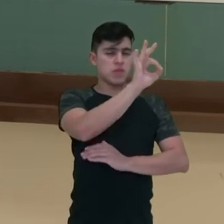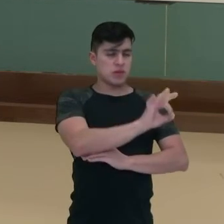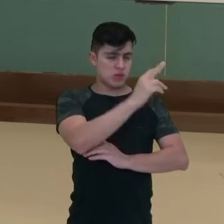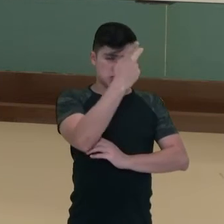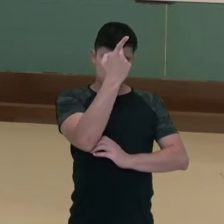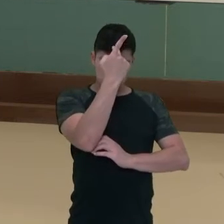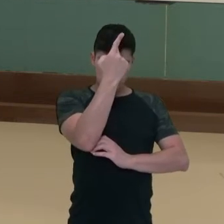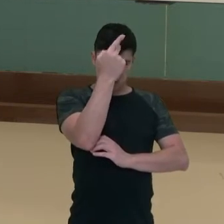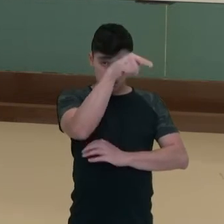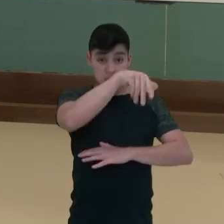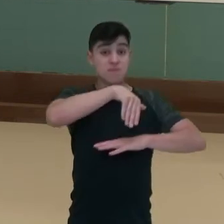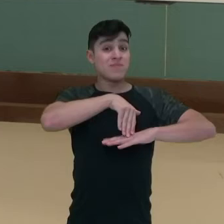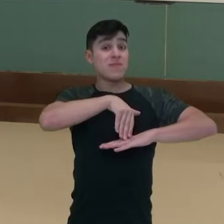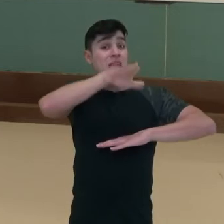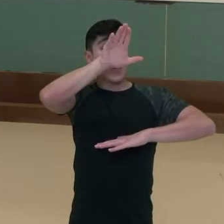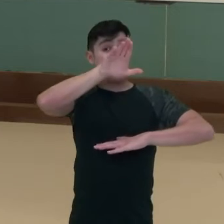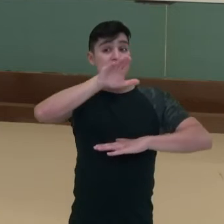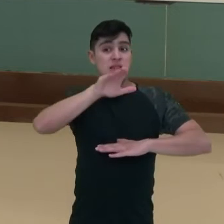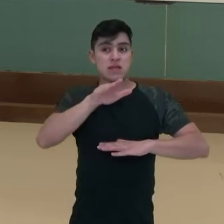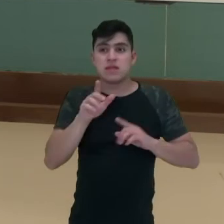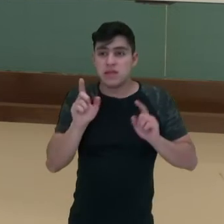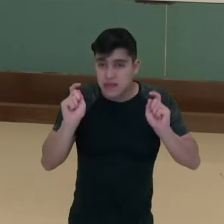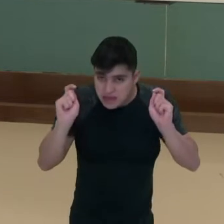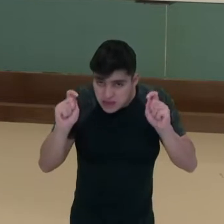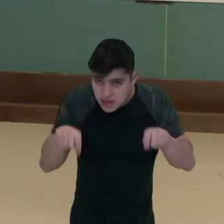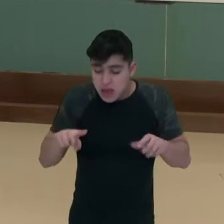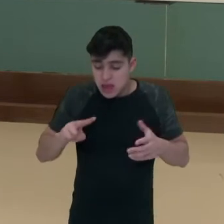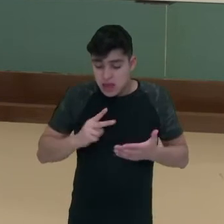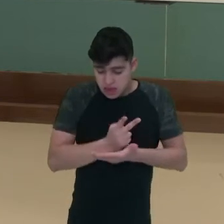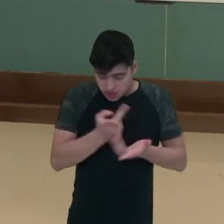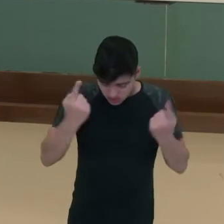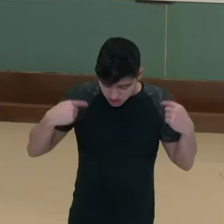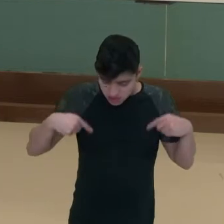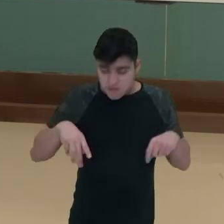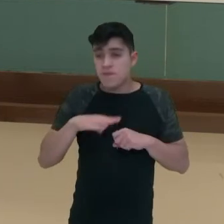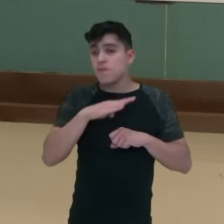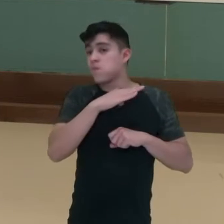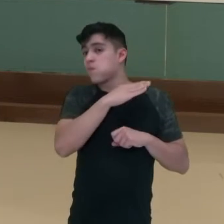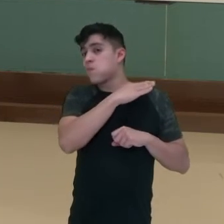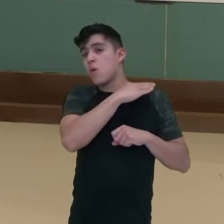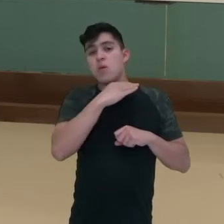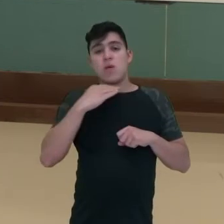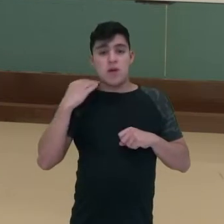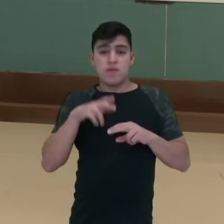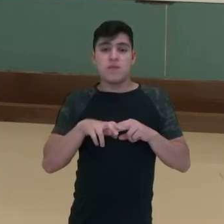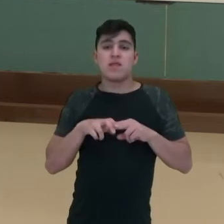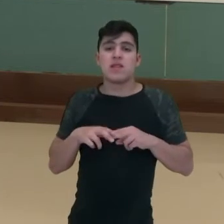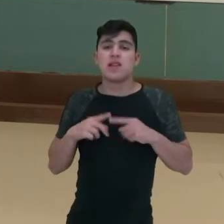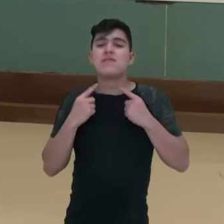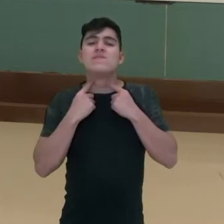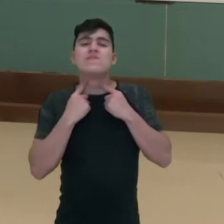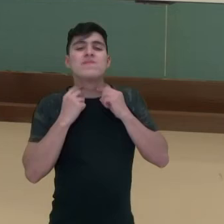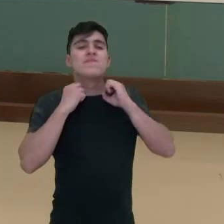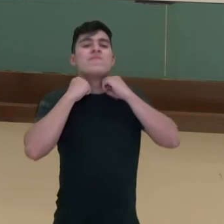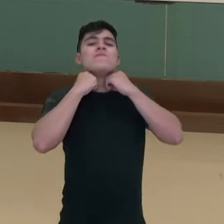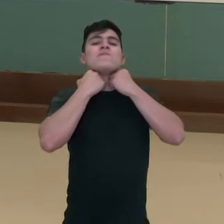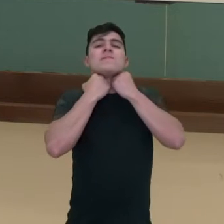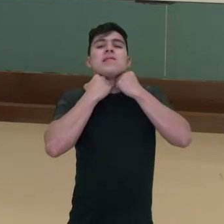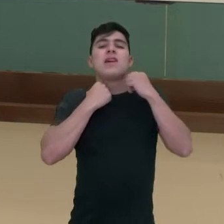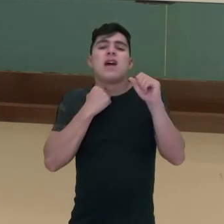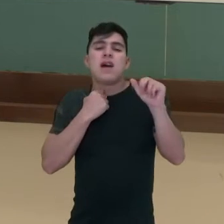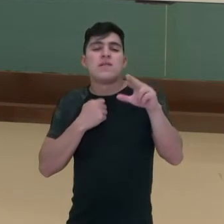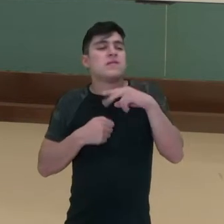de 10%, pode levar o indivíduo à morte por asfixia. Assim,